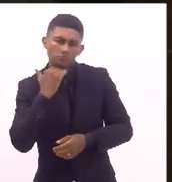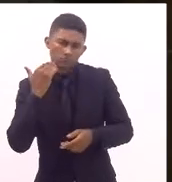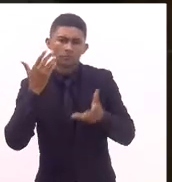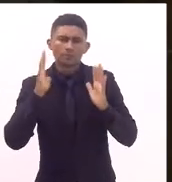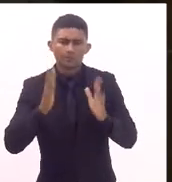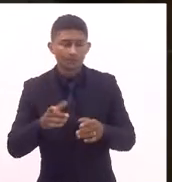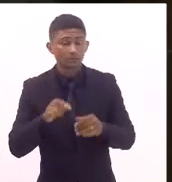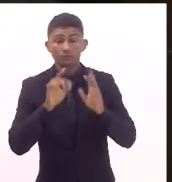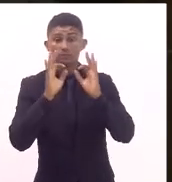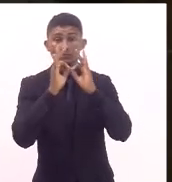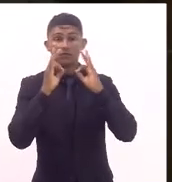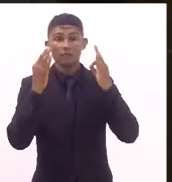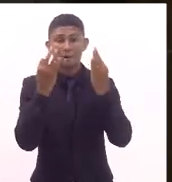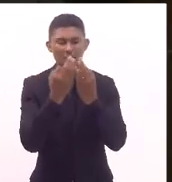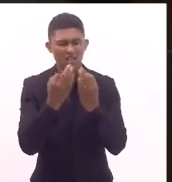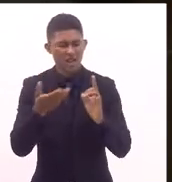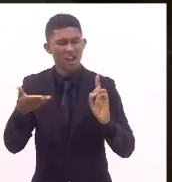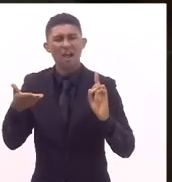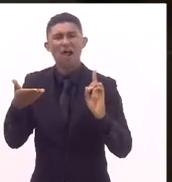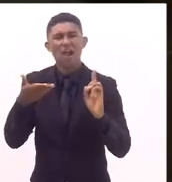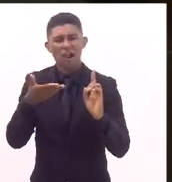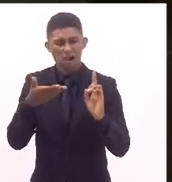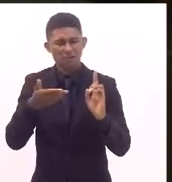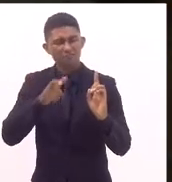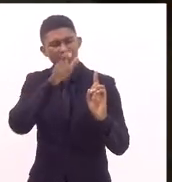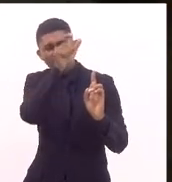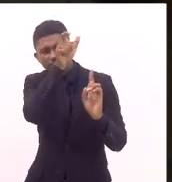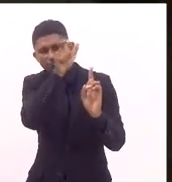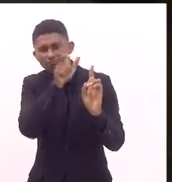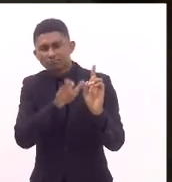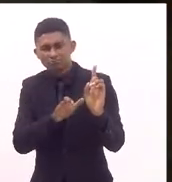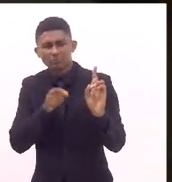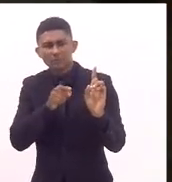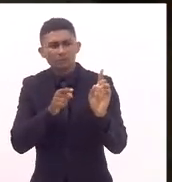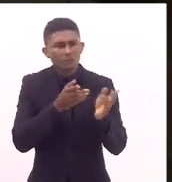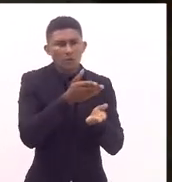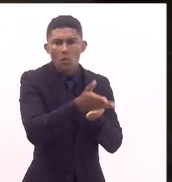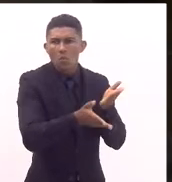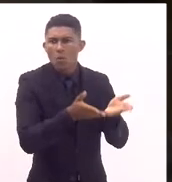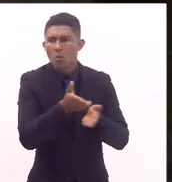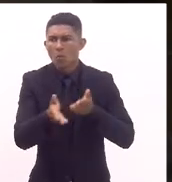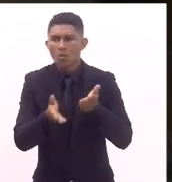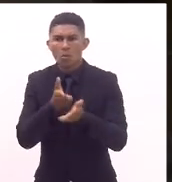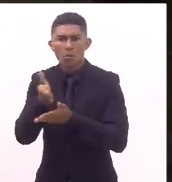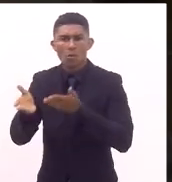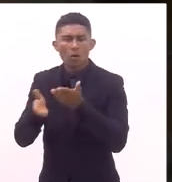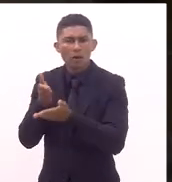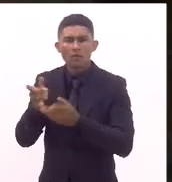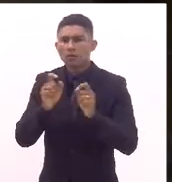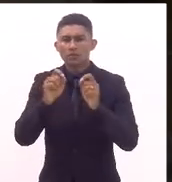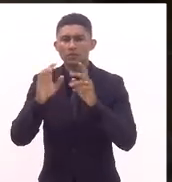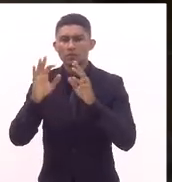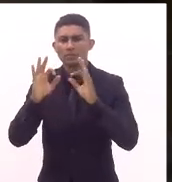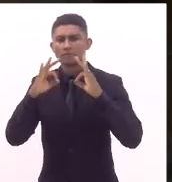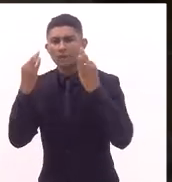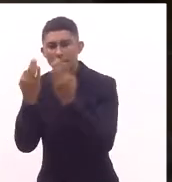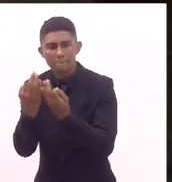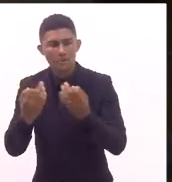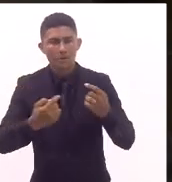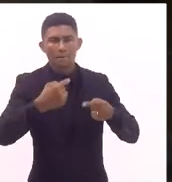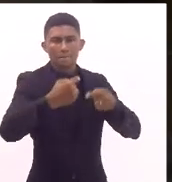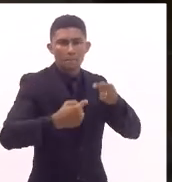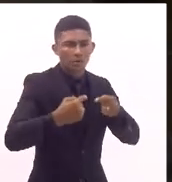na com a família é a Benedita é uma pessoa ela cuida da política e cuida da família